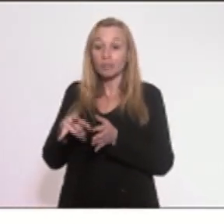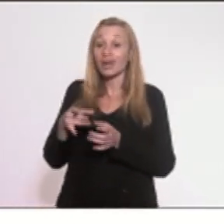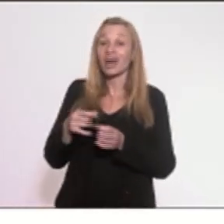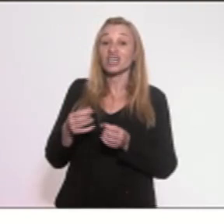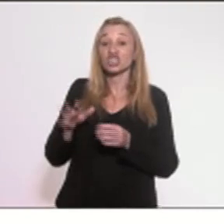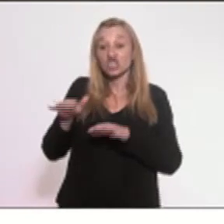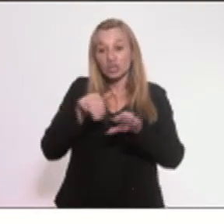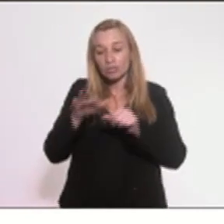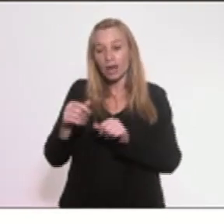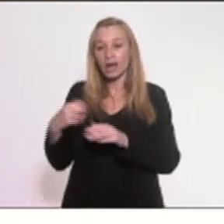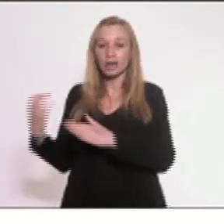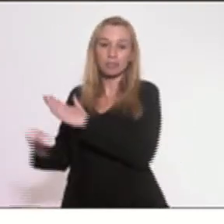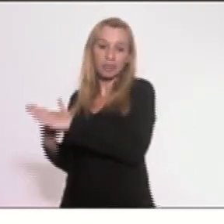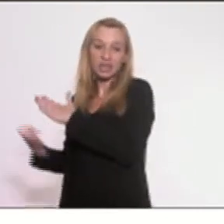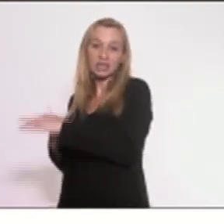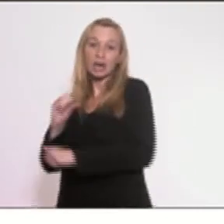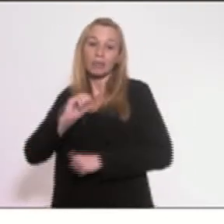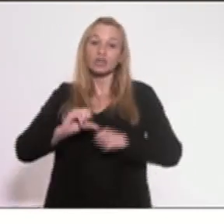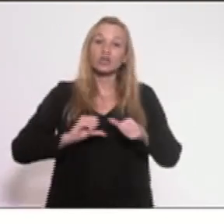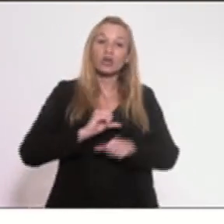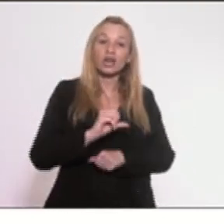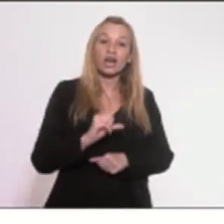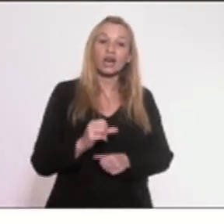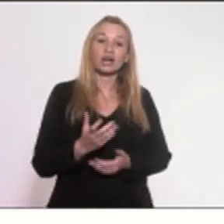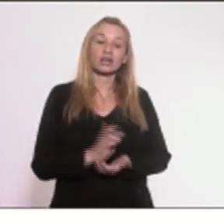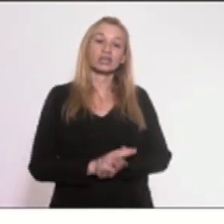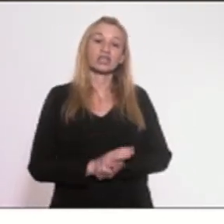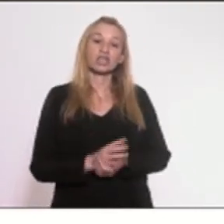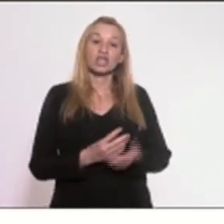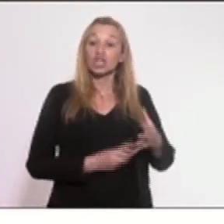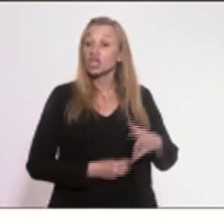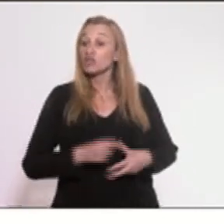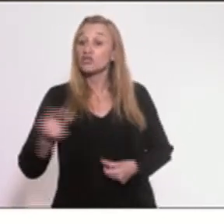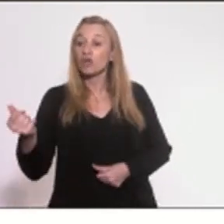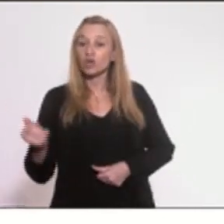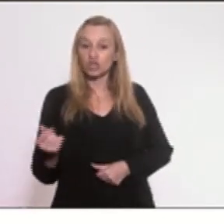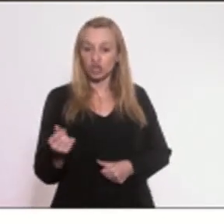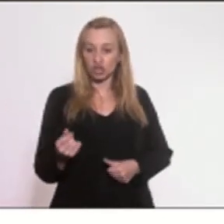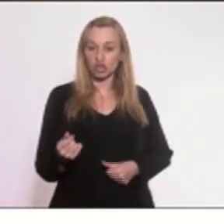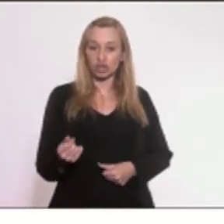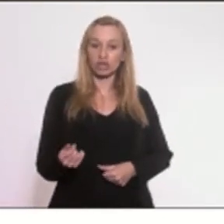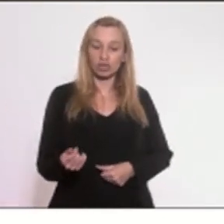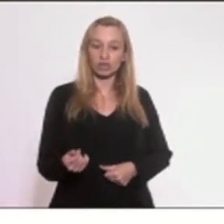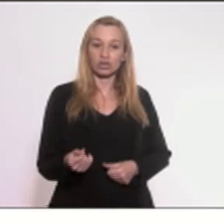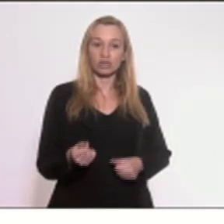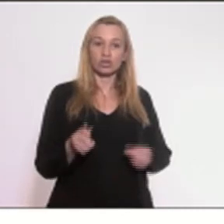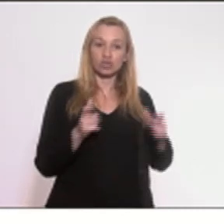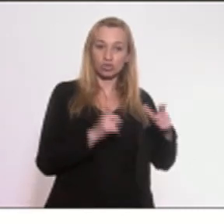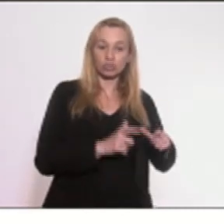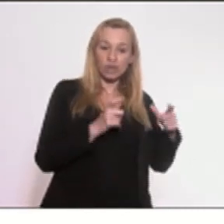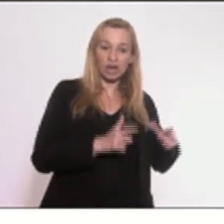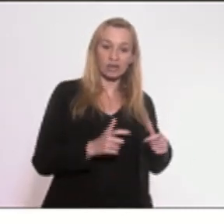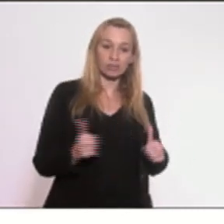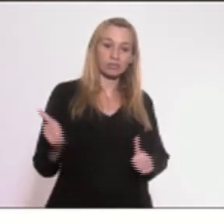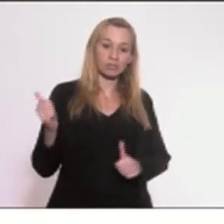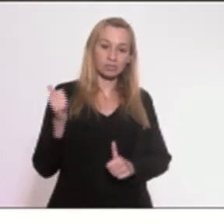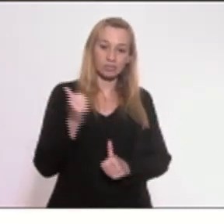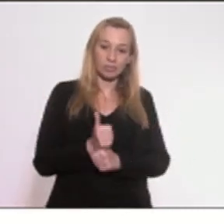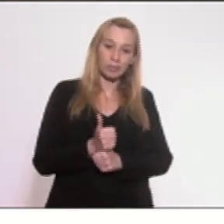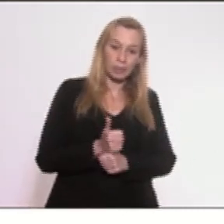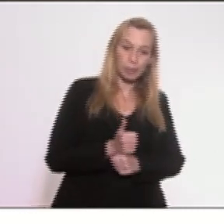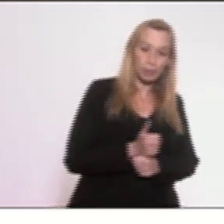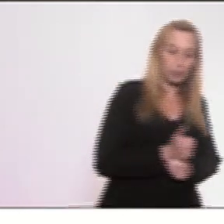empresas que fogem de uma região que tem um porto alfandegado em Cabo Frio, um